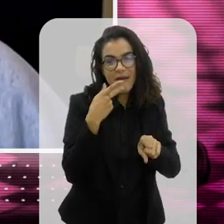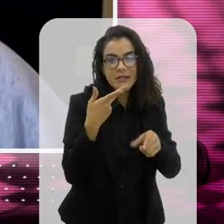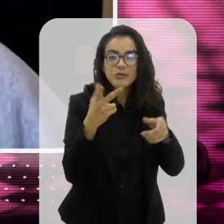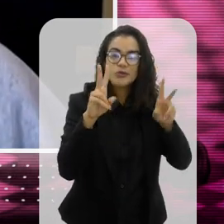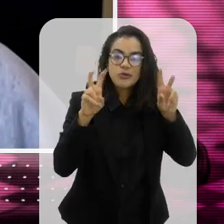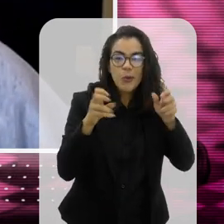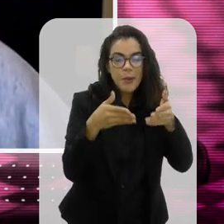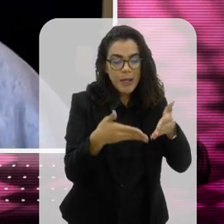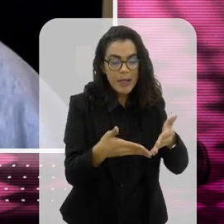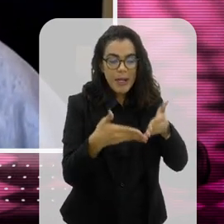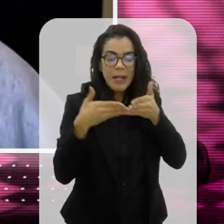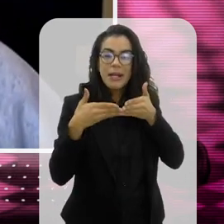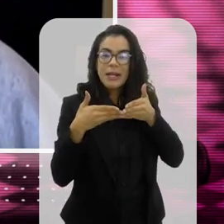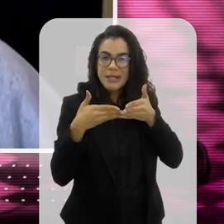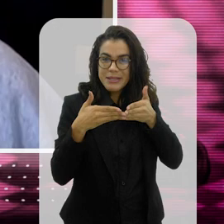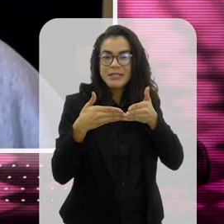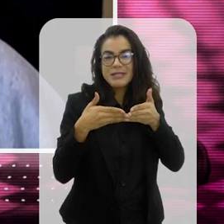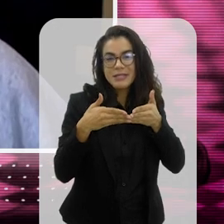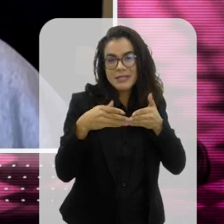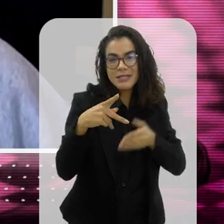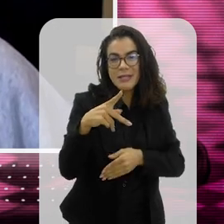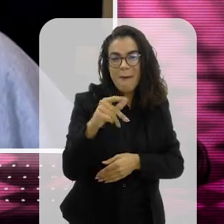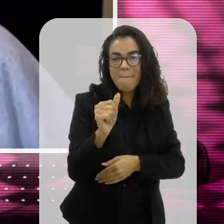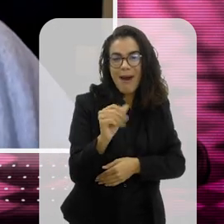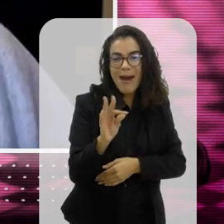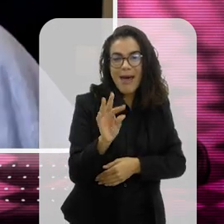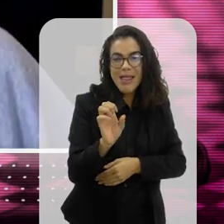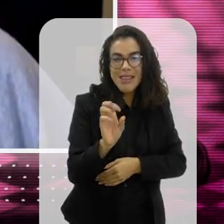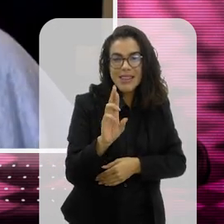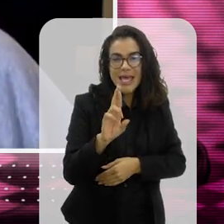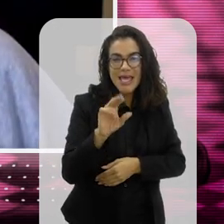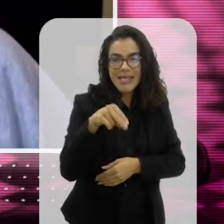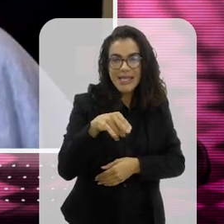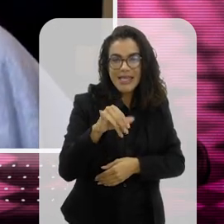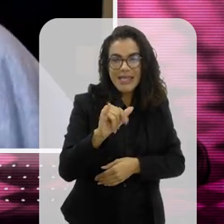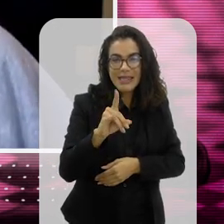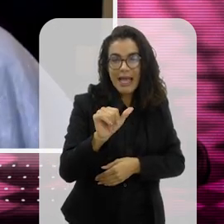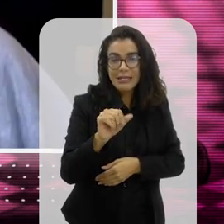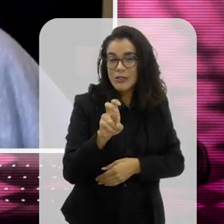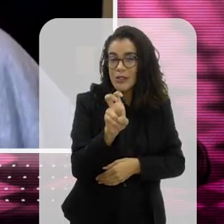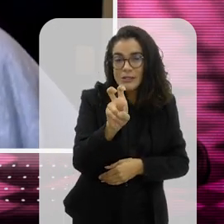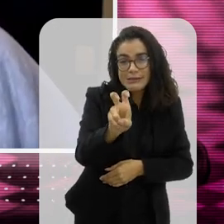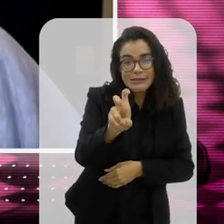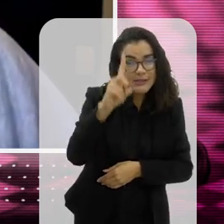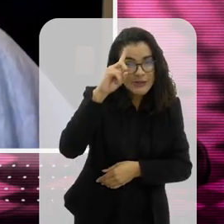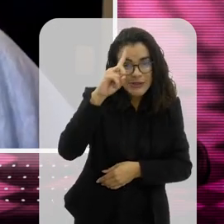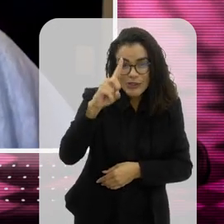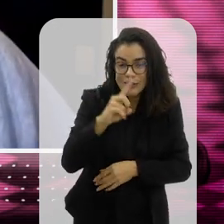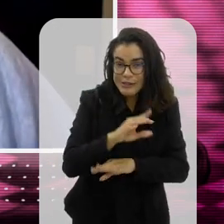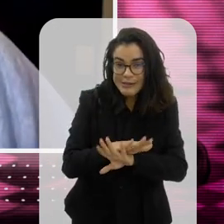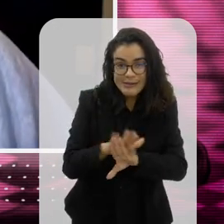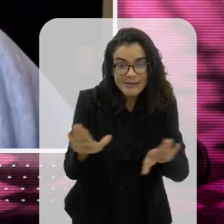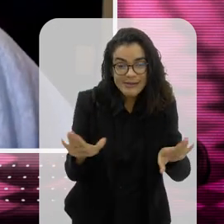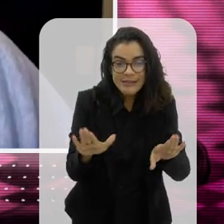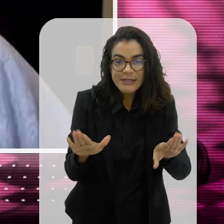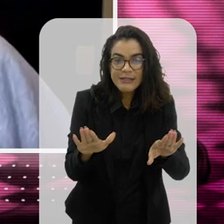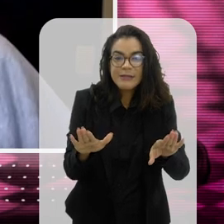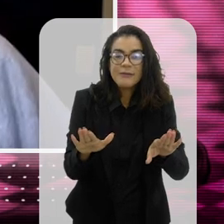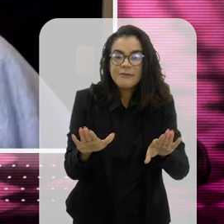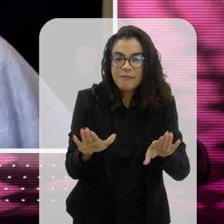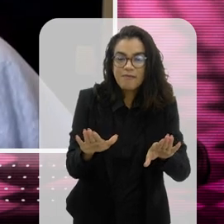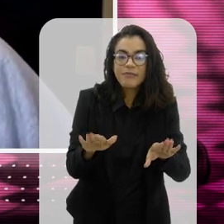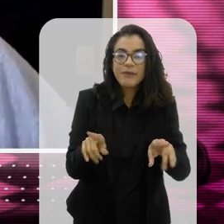Então, a gente está falando de licença paternidade estendida, porque só 5 dias não dá nem para o cara registrar o filho no cartório, né? Não dá nem tempo.